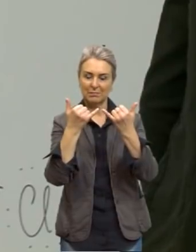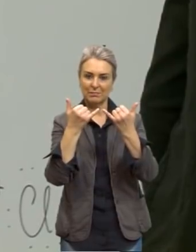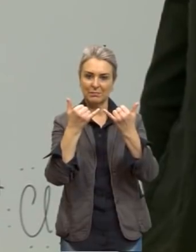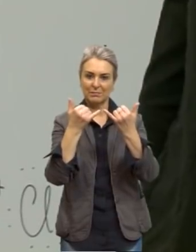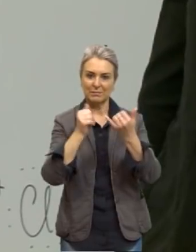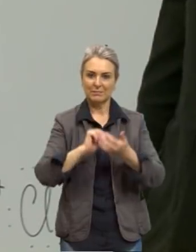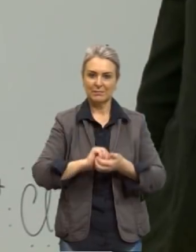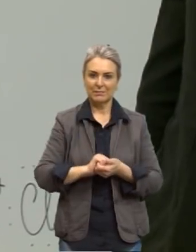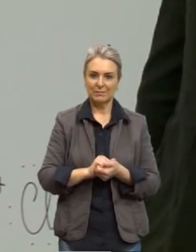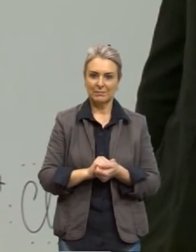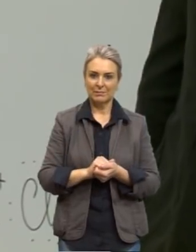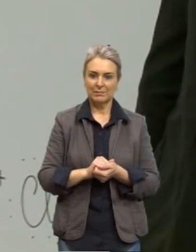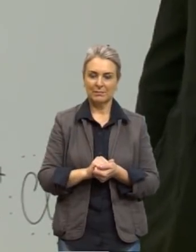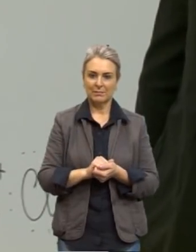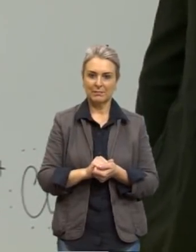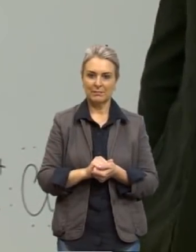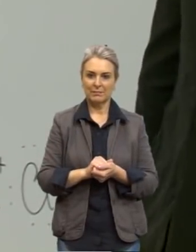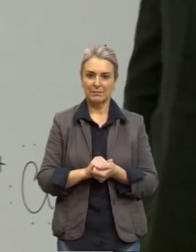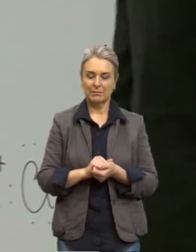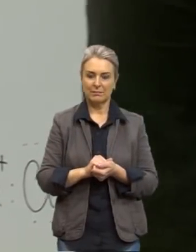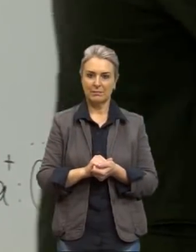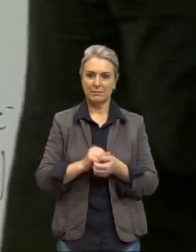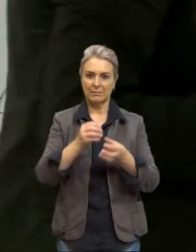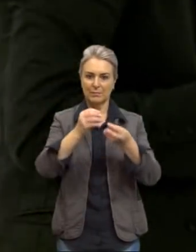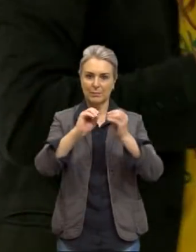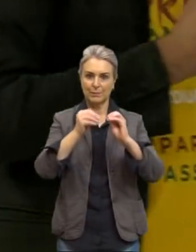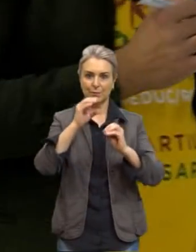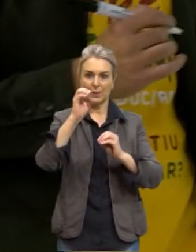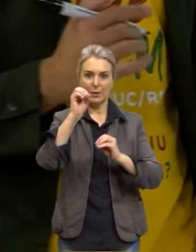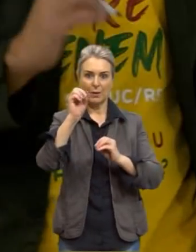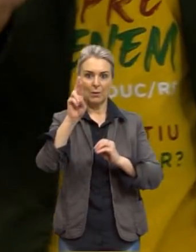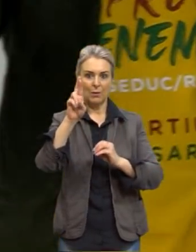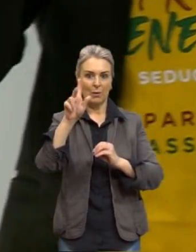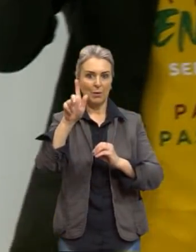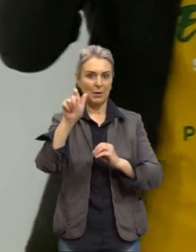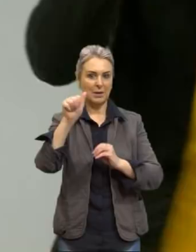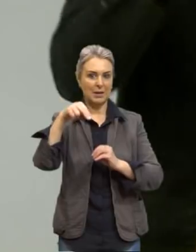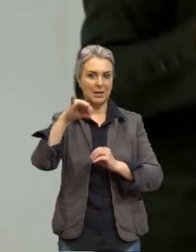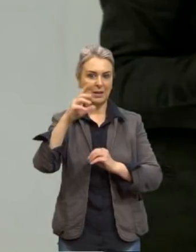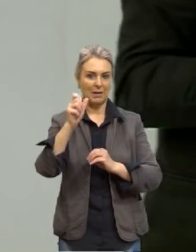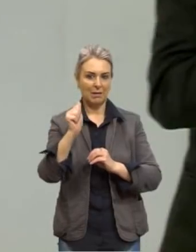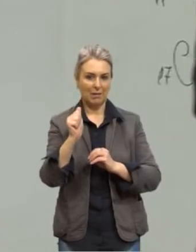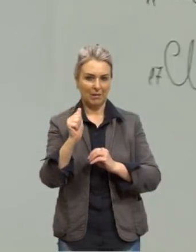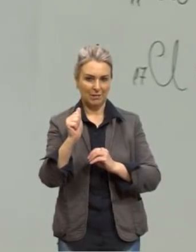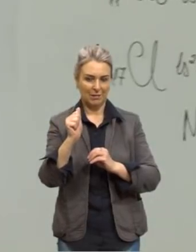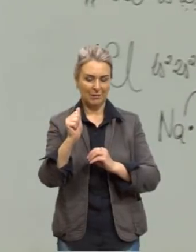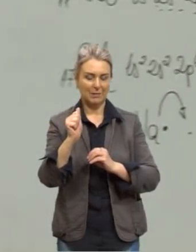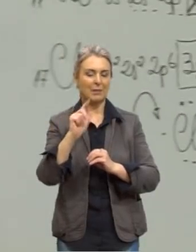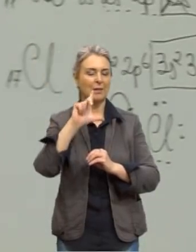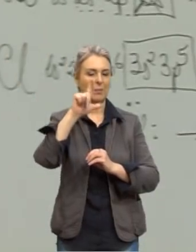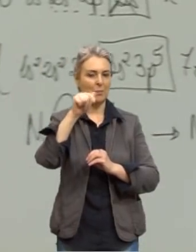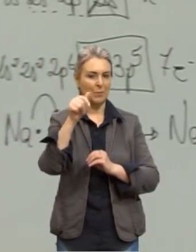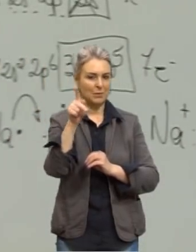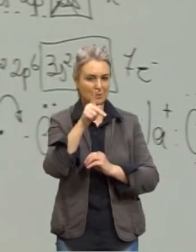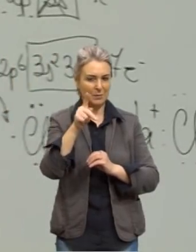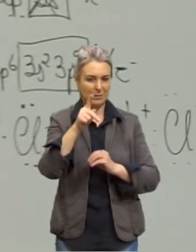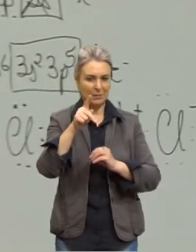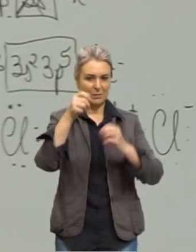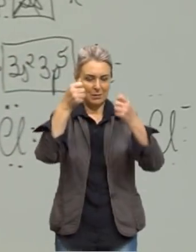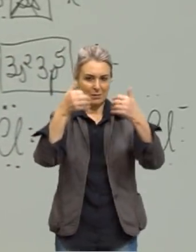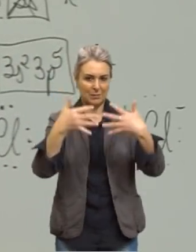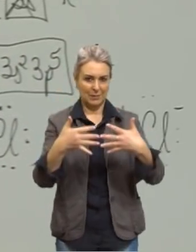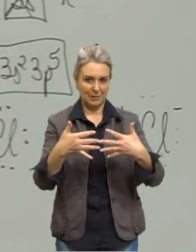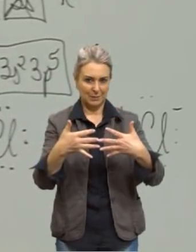e essa molécula aqui gente é uma molécula orgânica tá é um aldeído que a gente vai ver lá no último modo que que vai